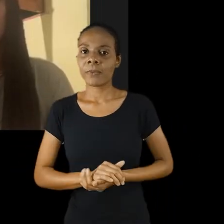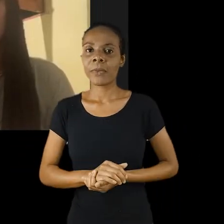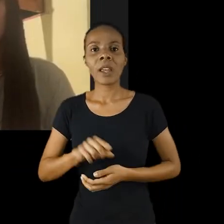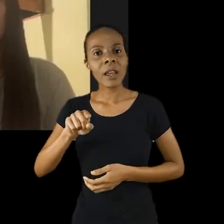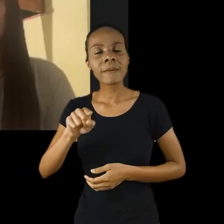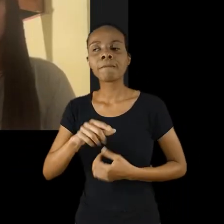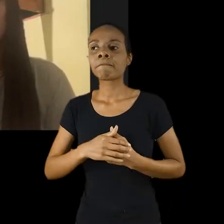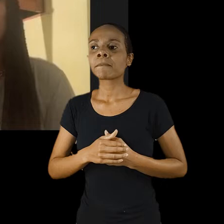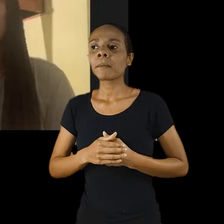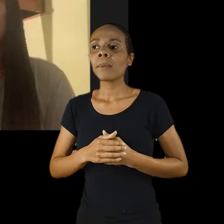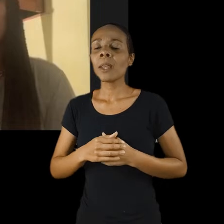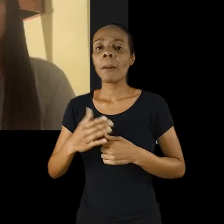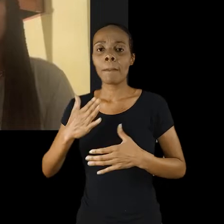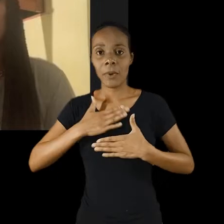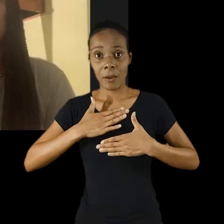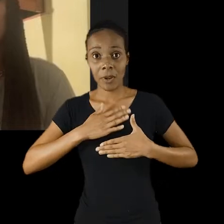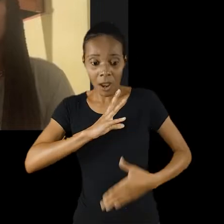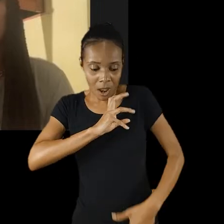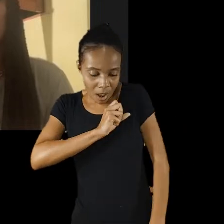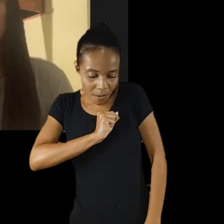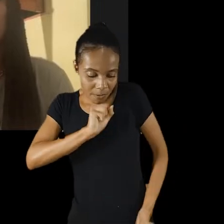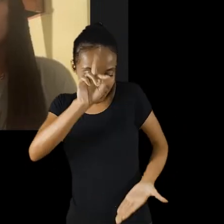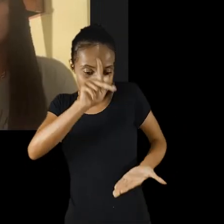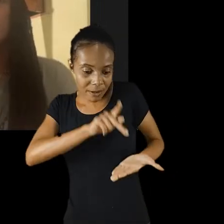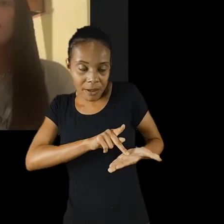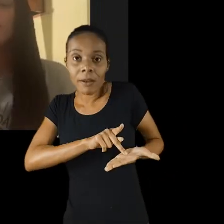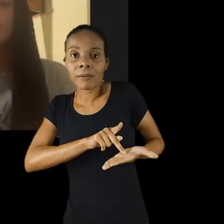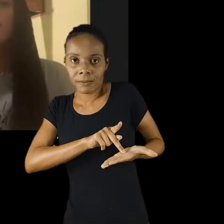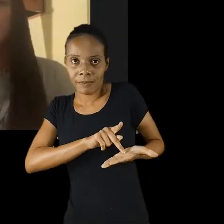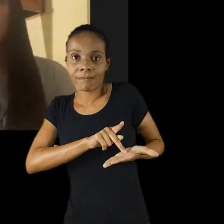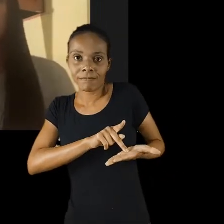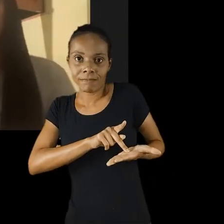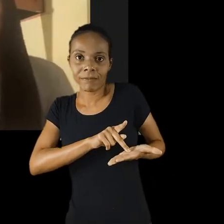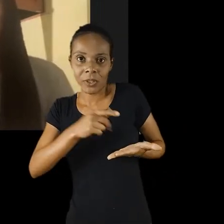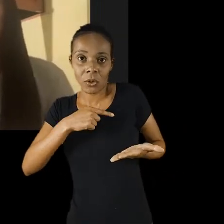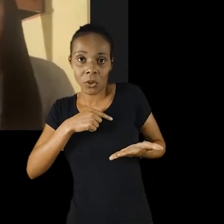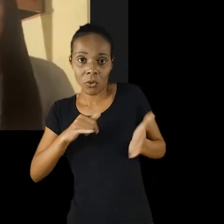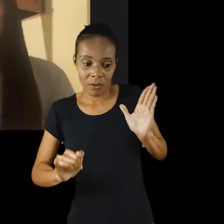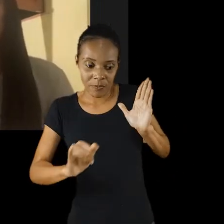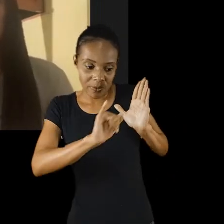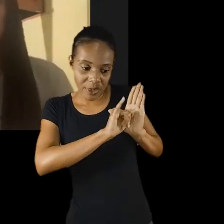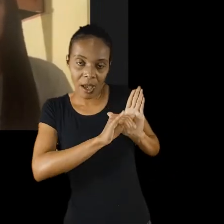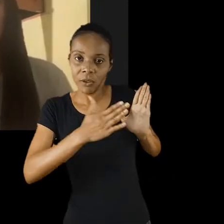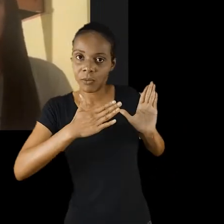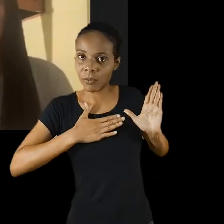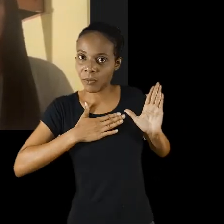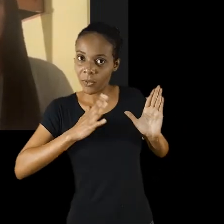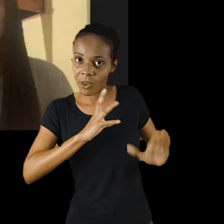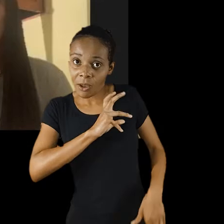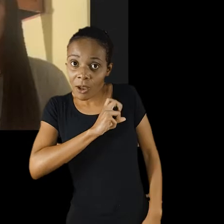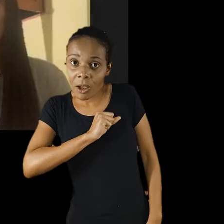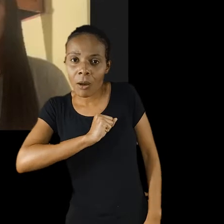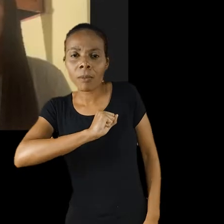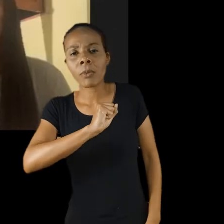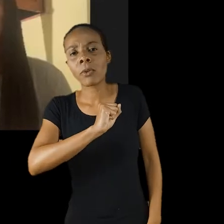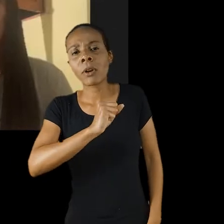sendo amado de verdade e andando por aí com a minha identidade de amor, eu consiga identificar o